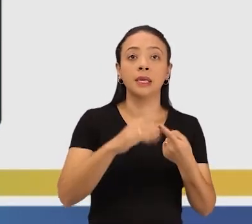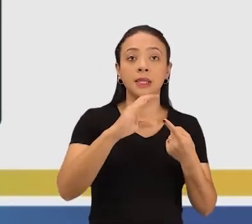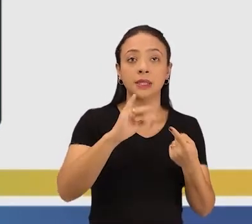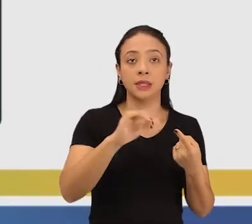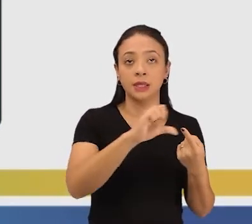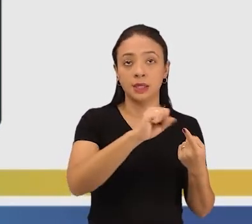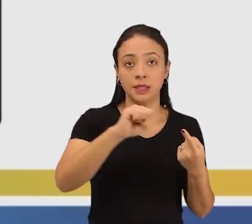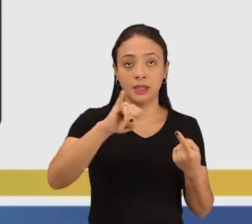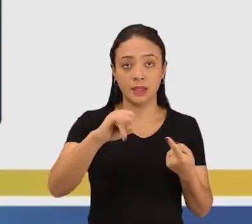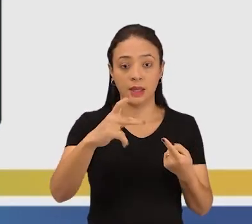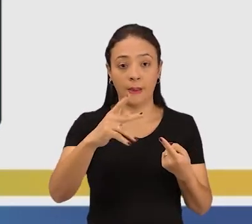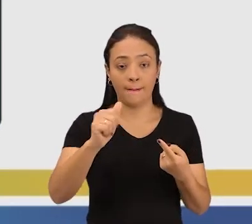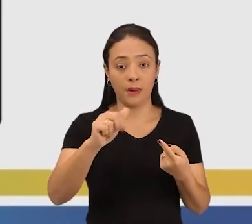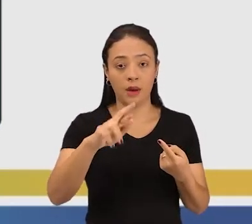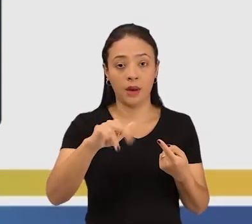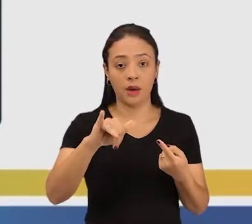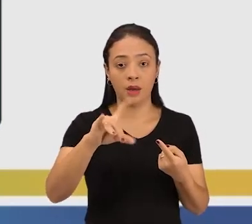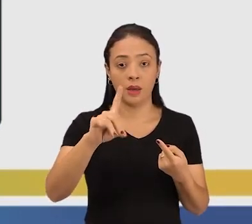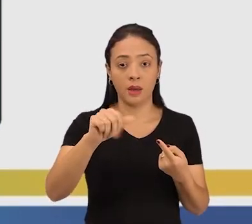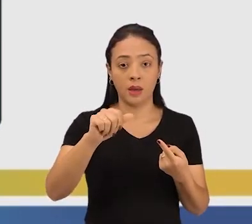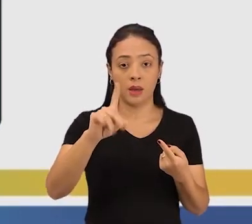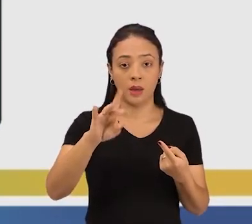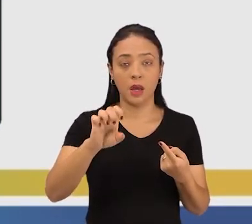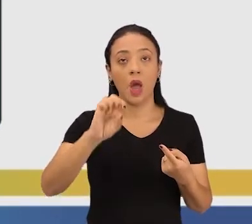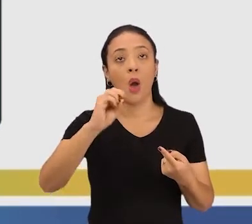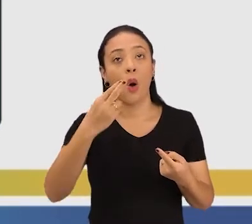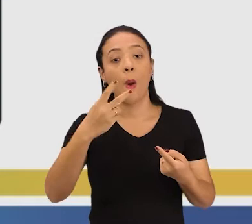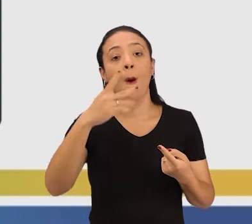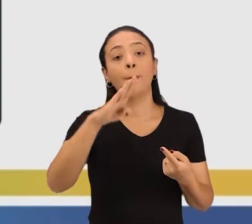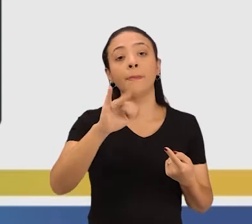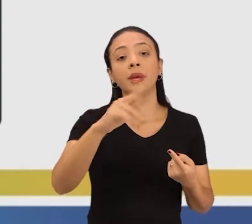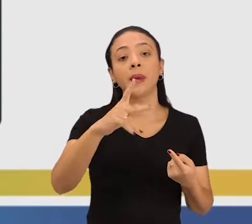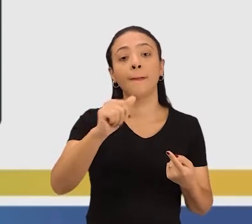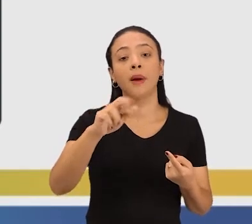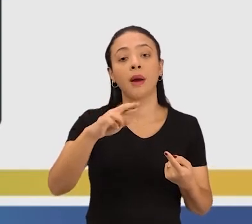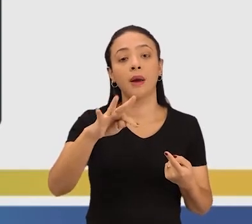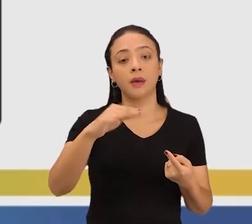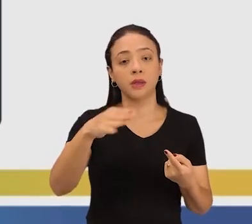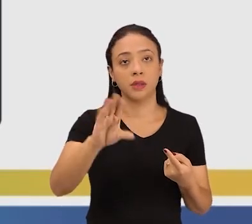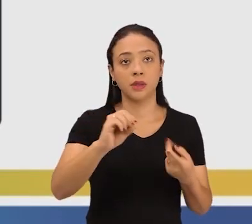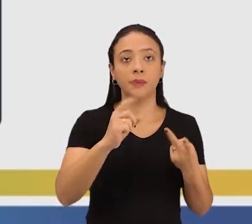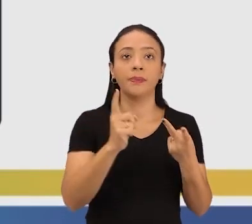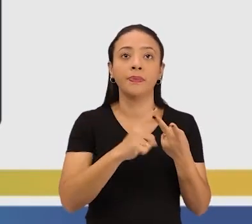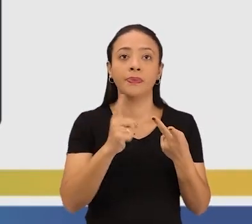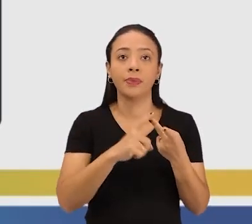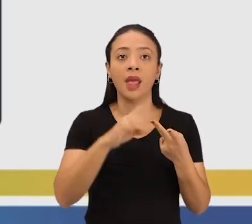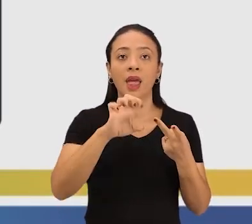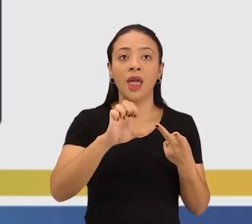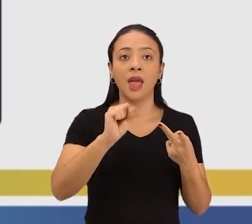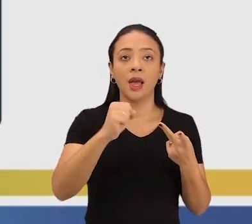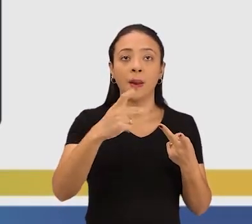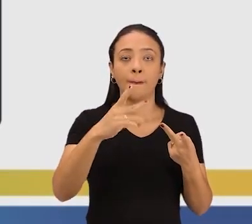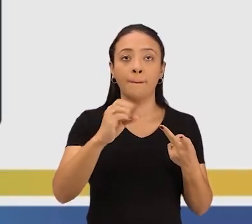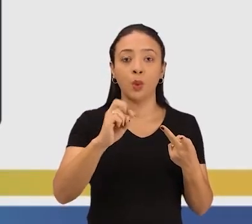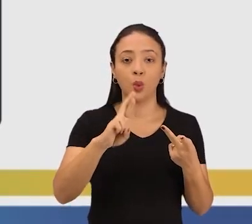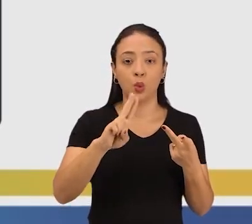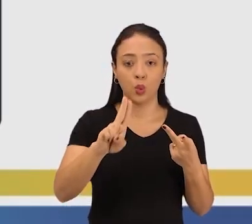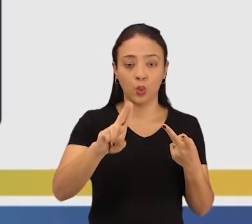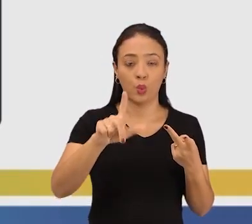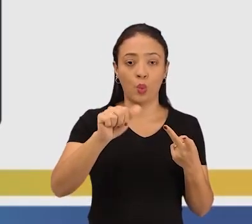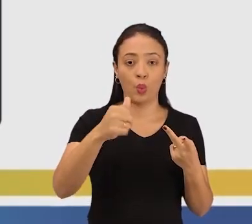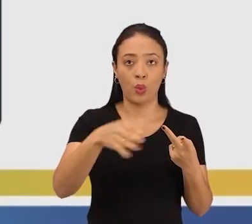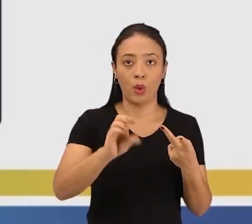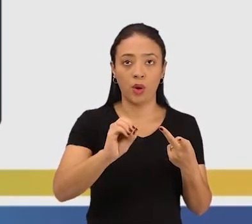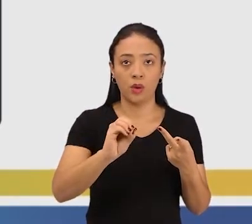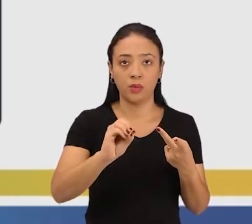de cisparidade ou bipartição. E temos também a assexuada chamada de esporulação.